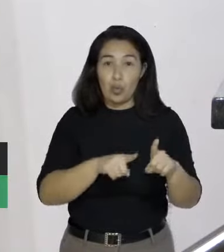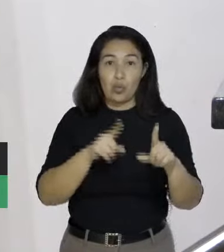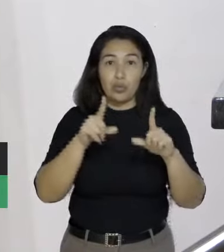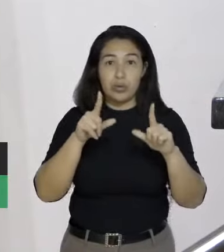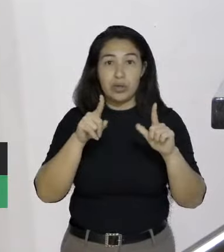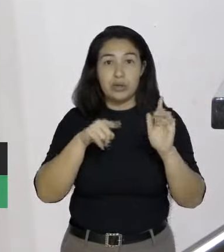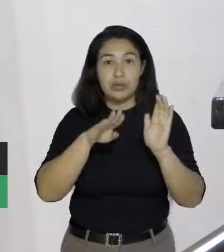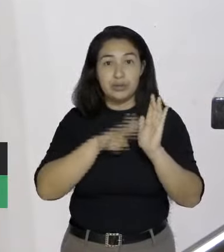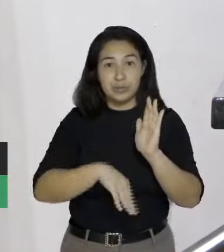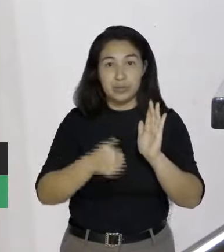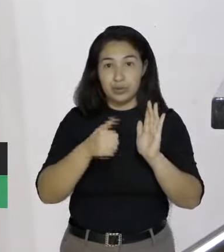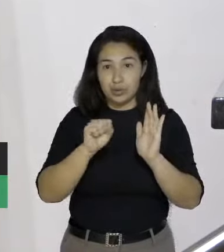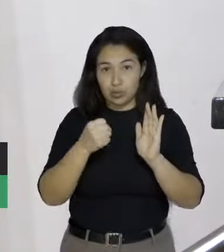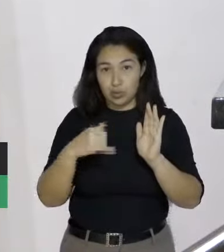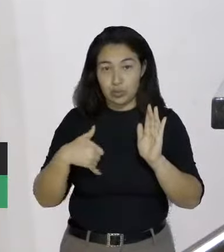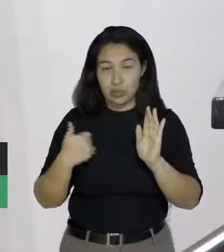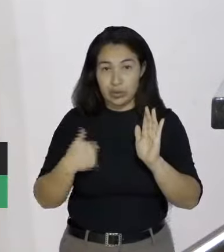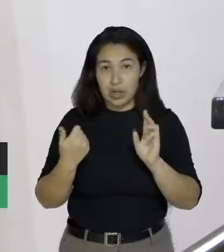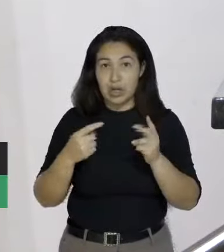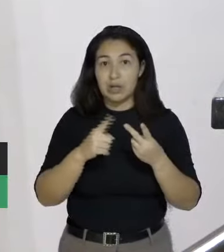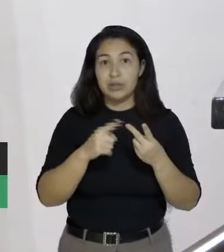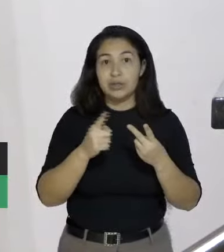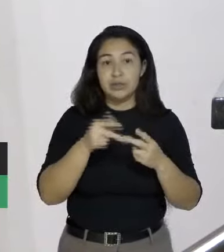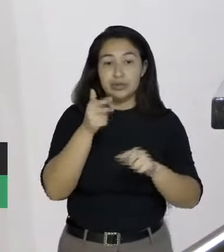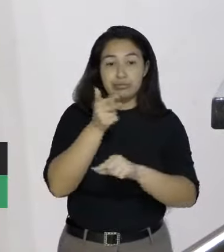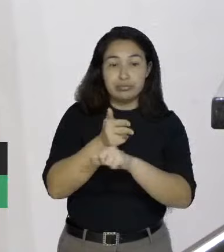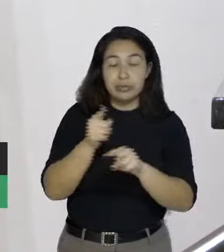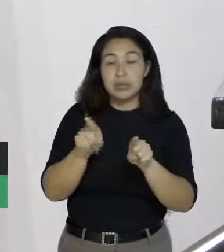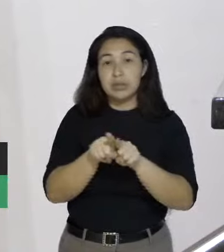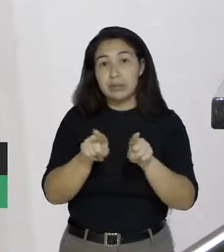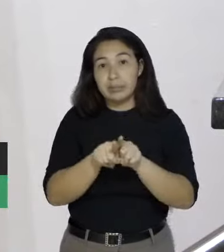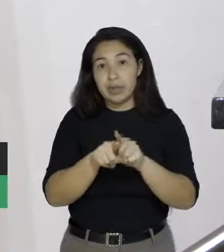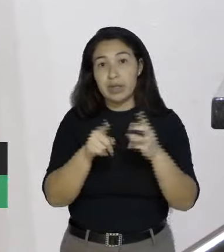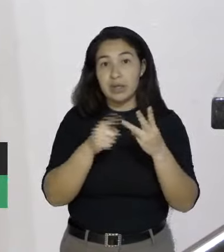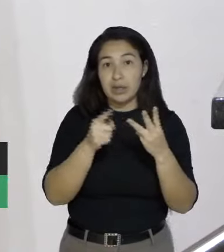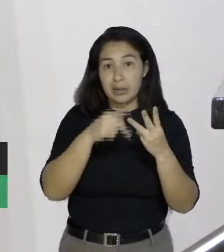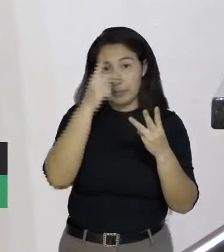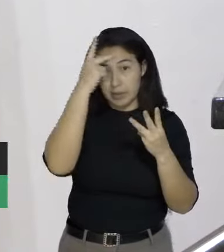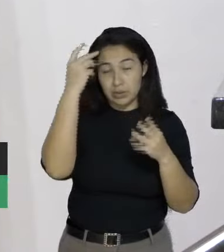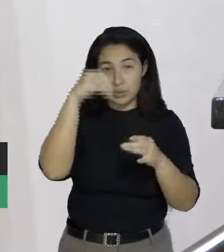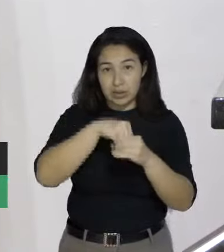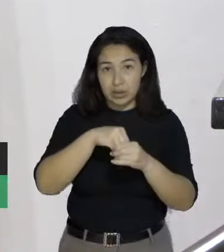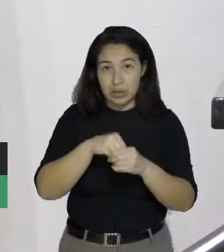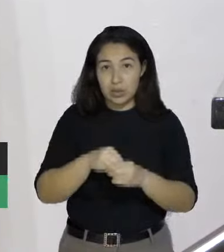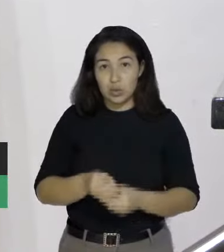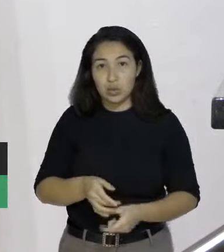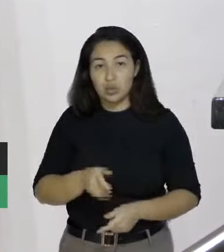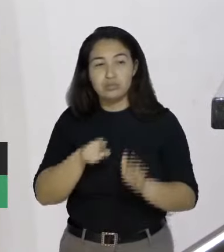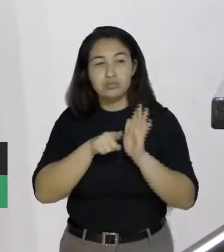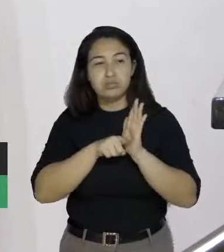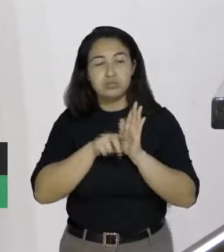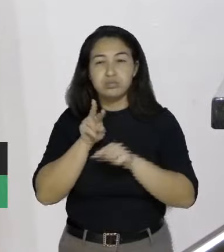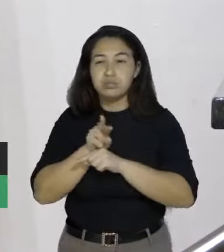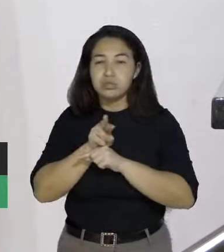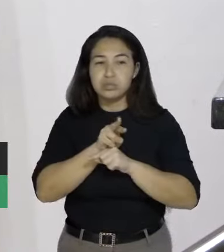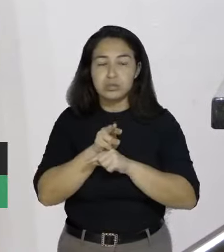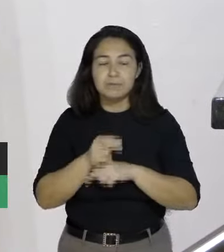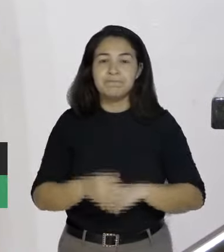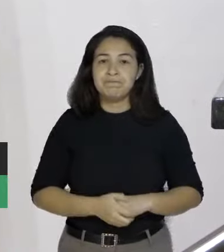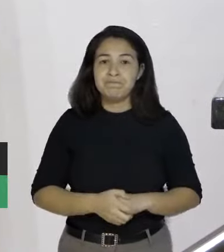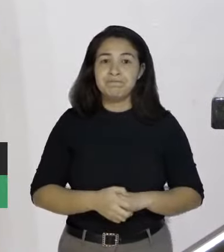contra câmeras dentro da sala de aula e é contra segurança armada e por que eu quero voltar nesse assunto que aconteceu na semana passada eu estava